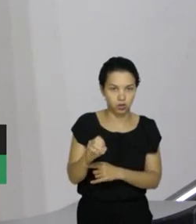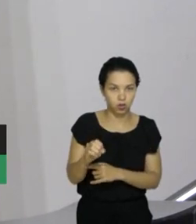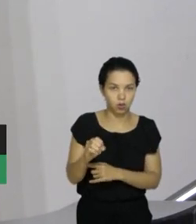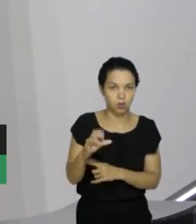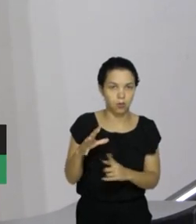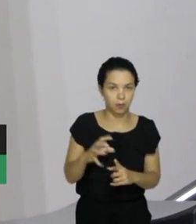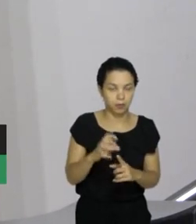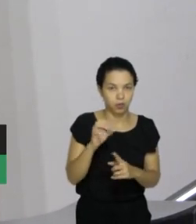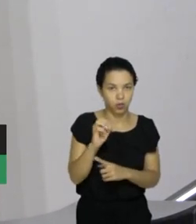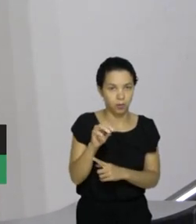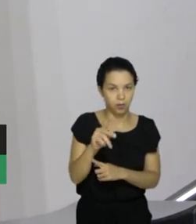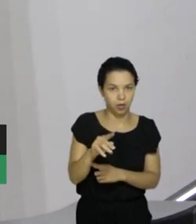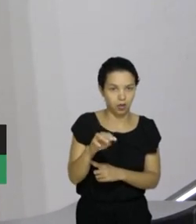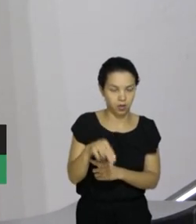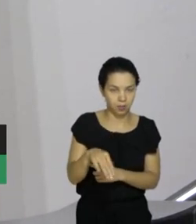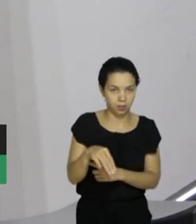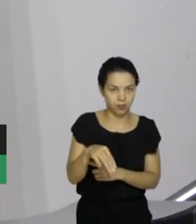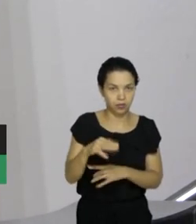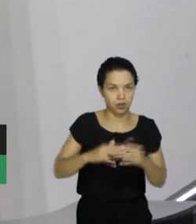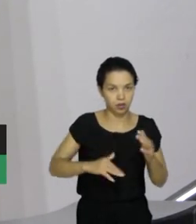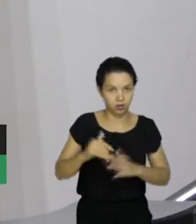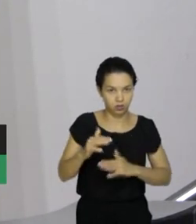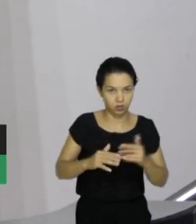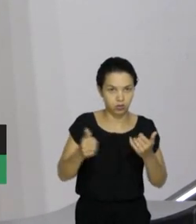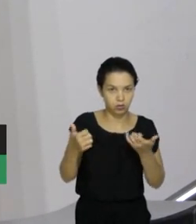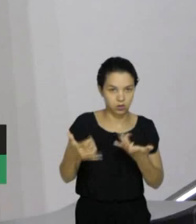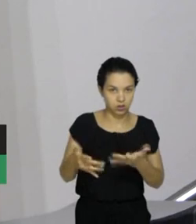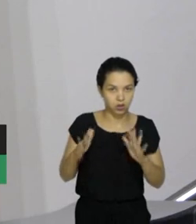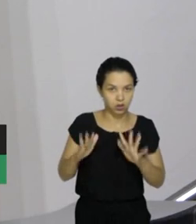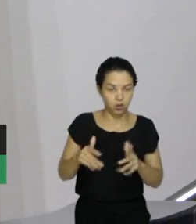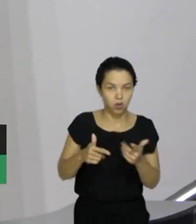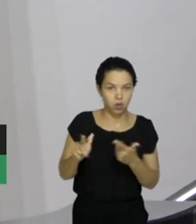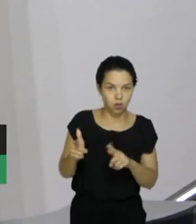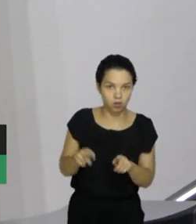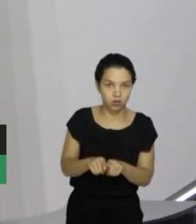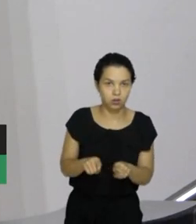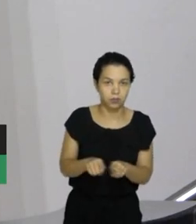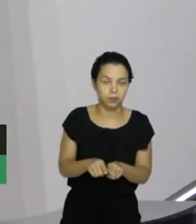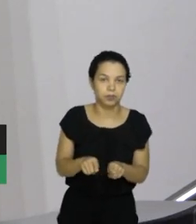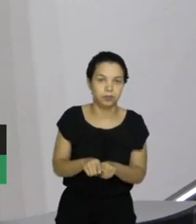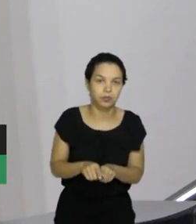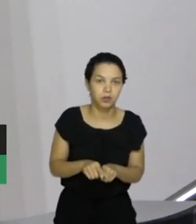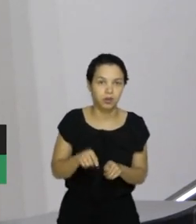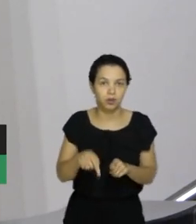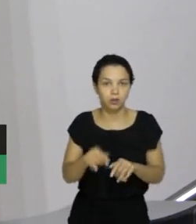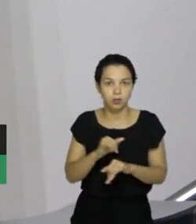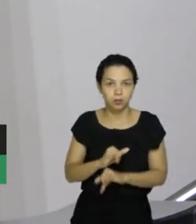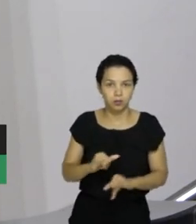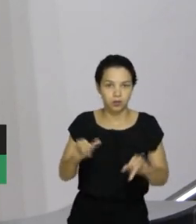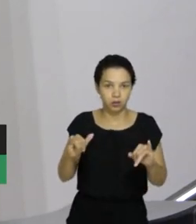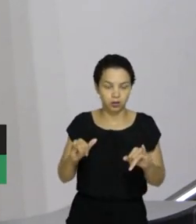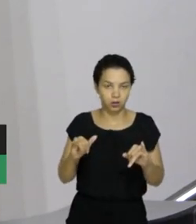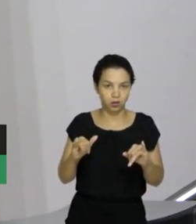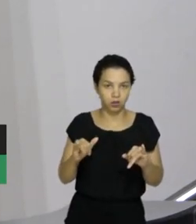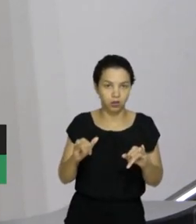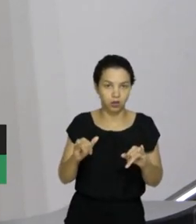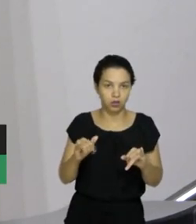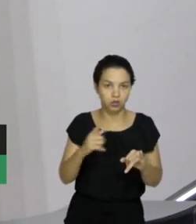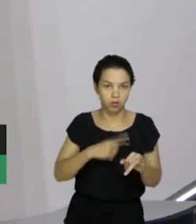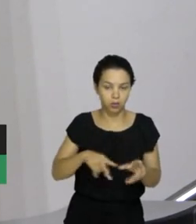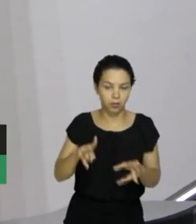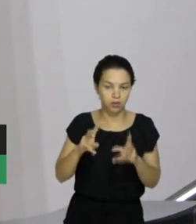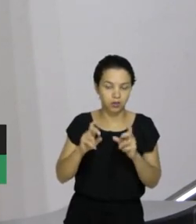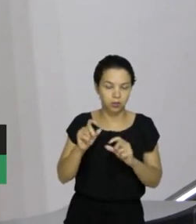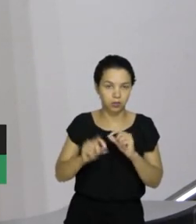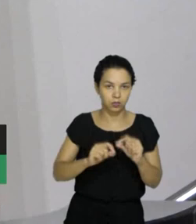ações que Eu mencionei e muitas outras o teor desta publicação nos faz reconhecer aqui